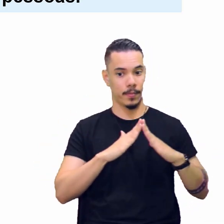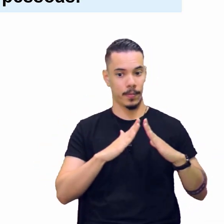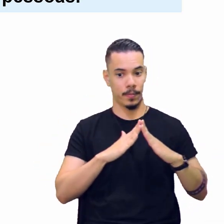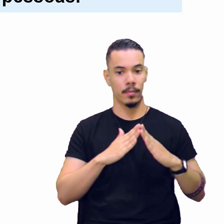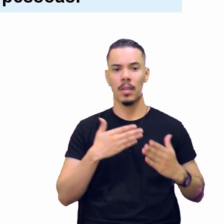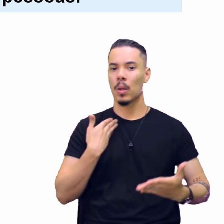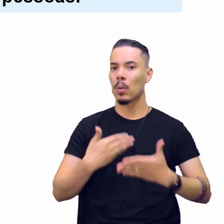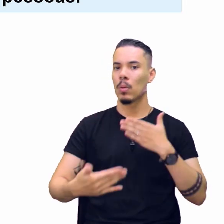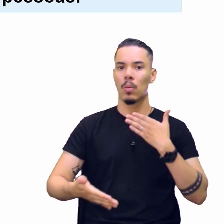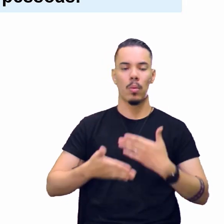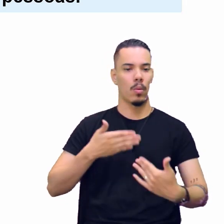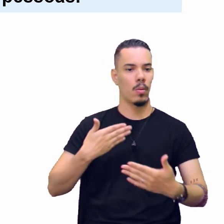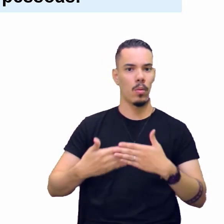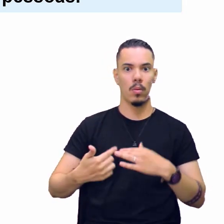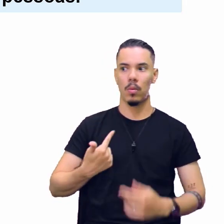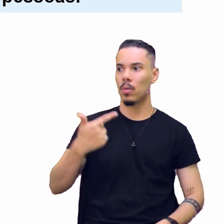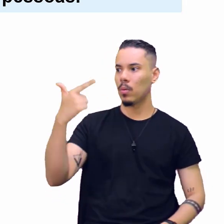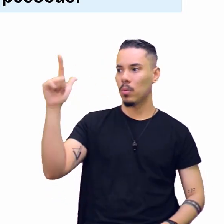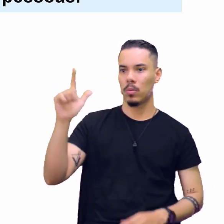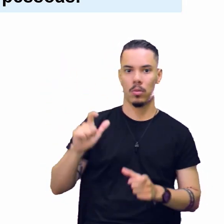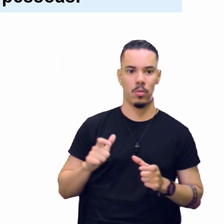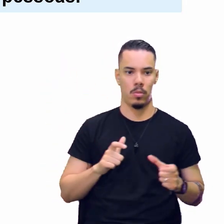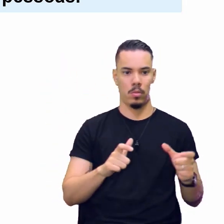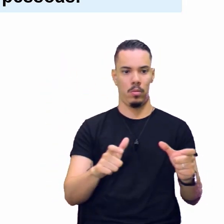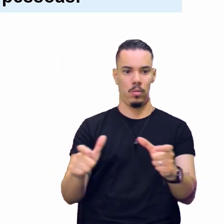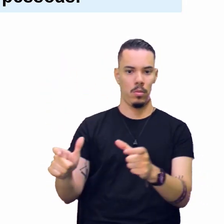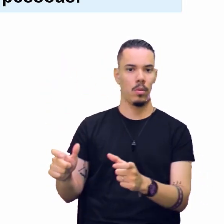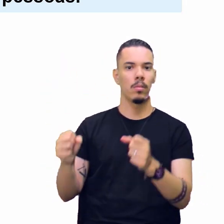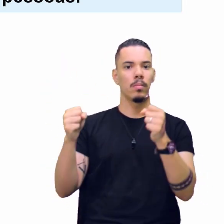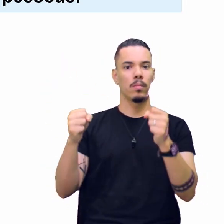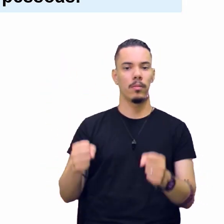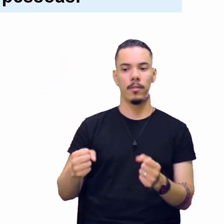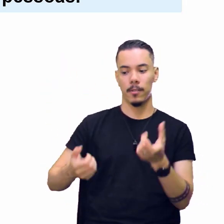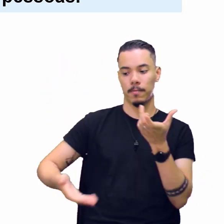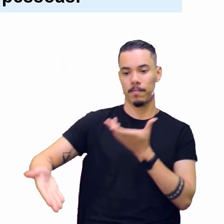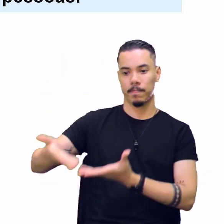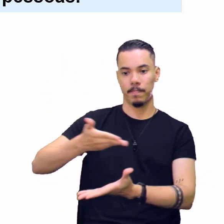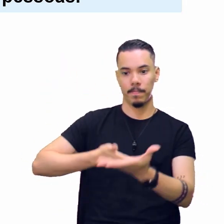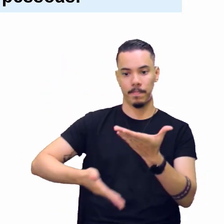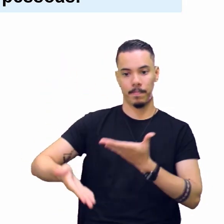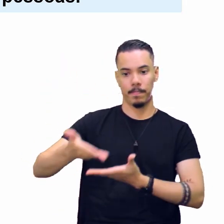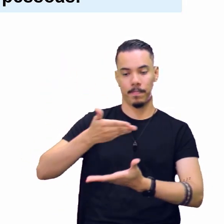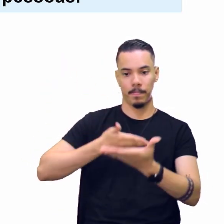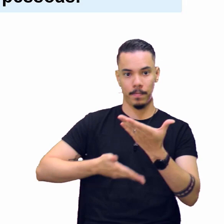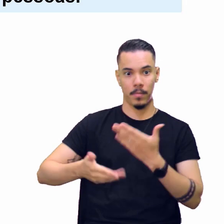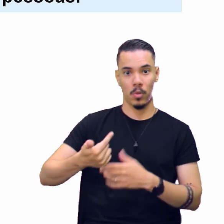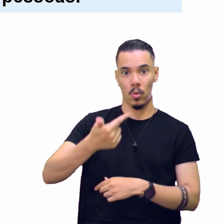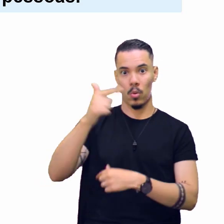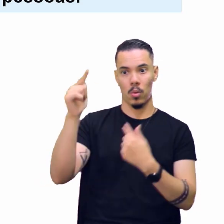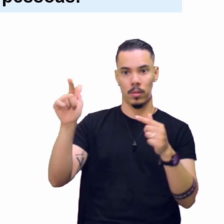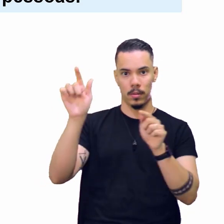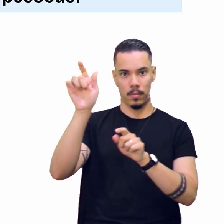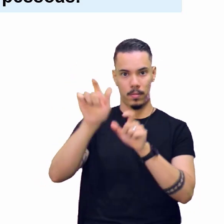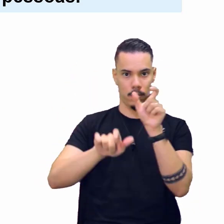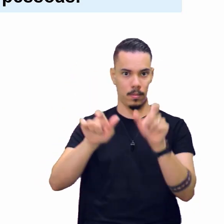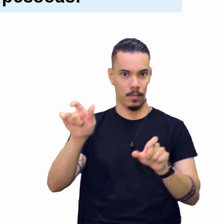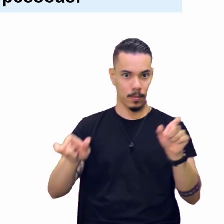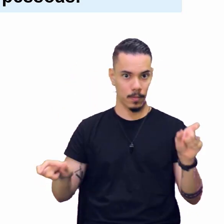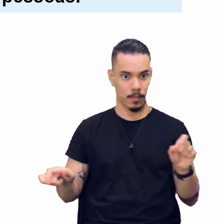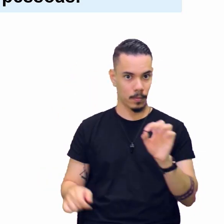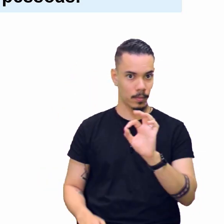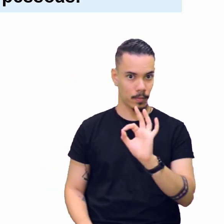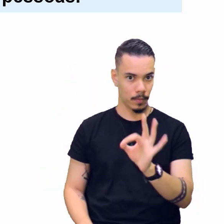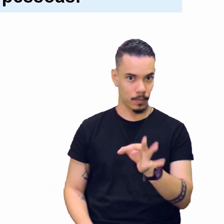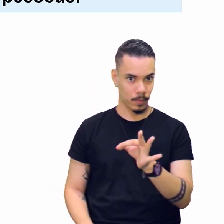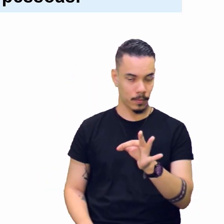em qualquer outro lugar onde possa haver interação com outras pessoas. Tá